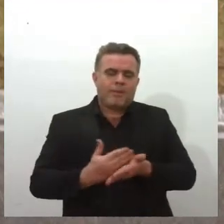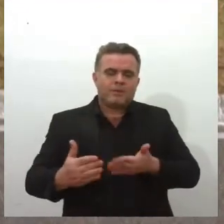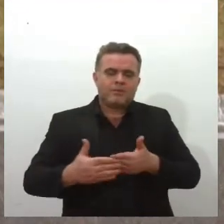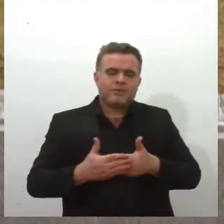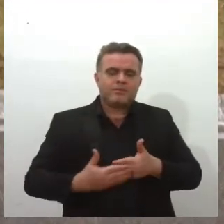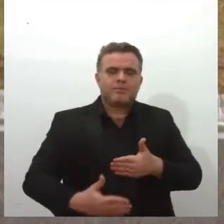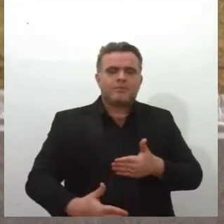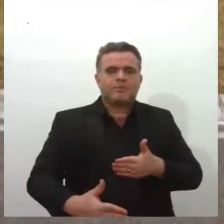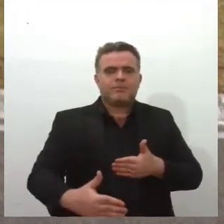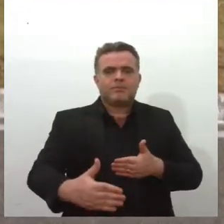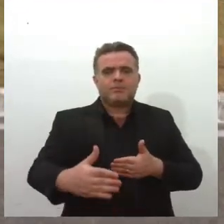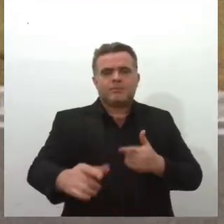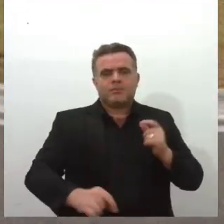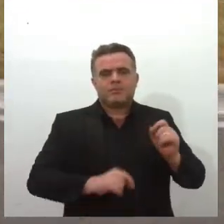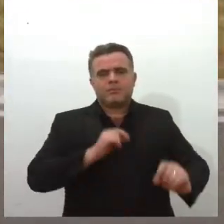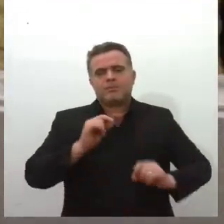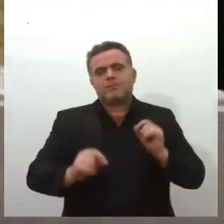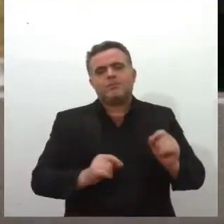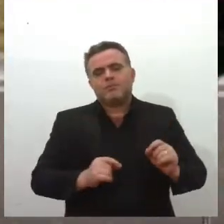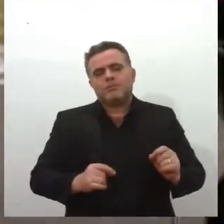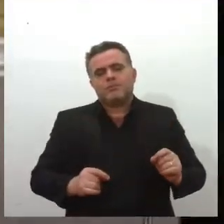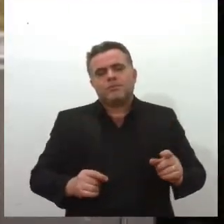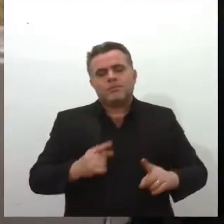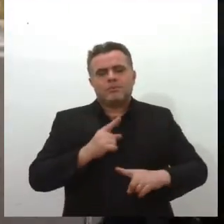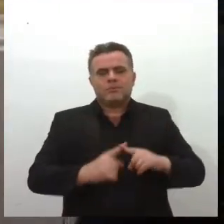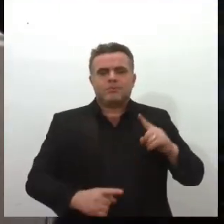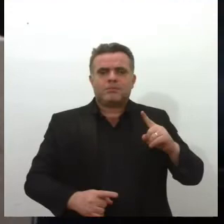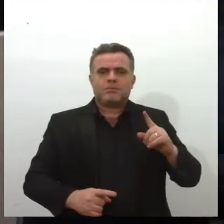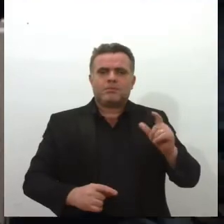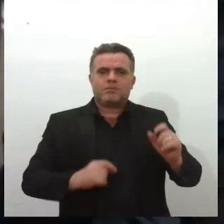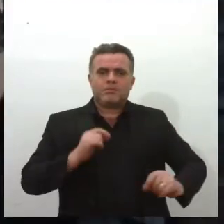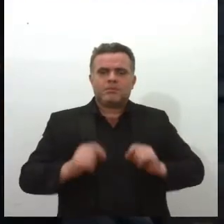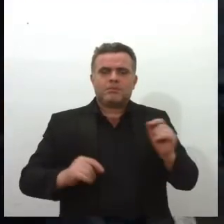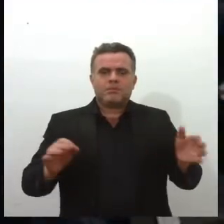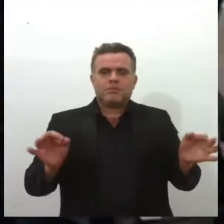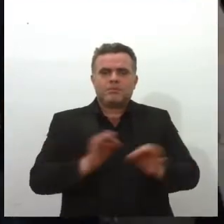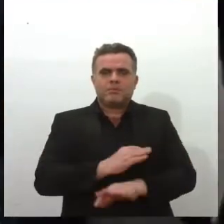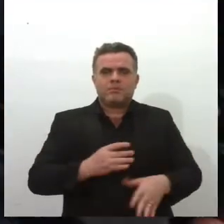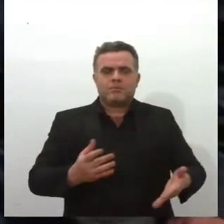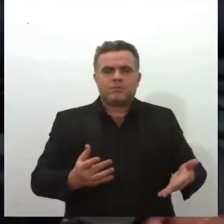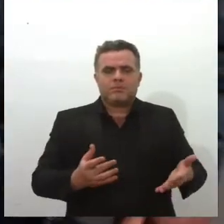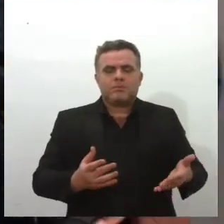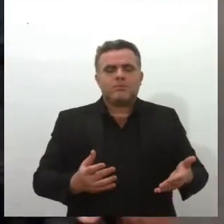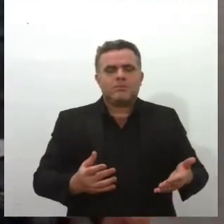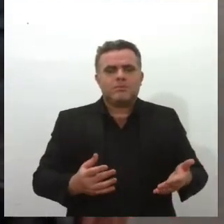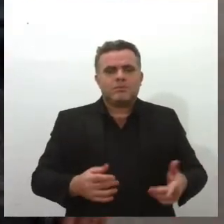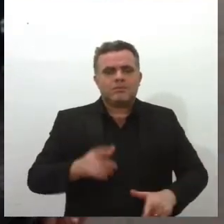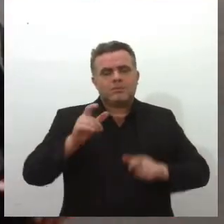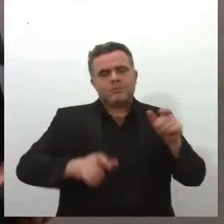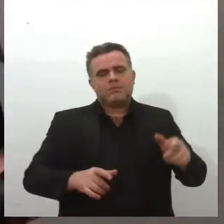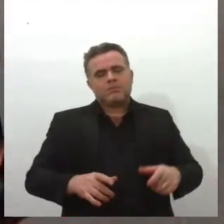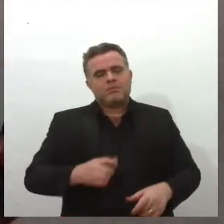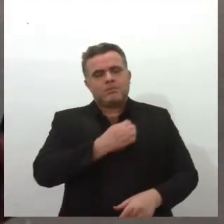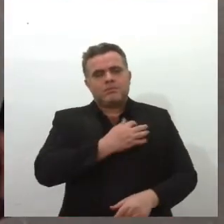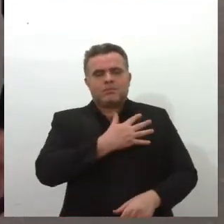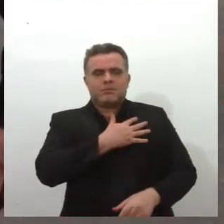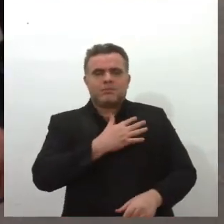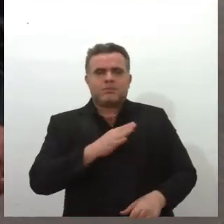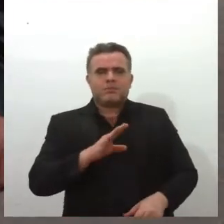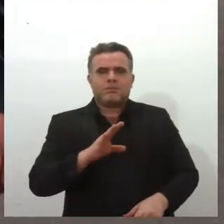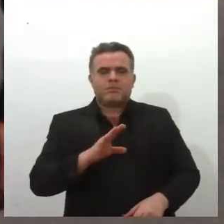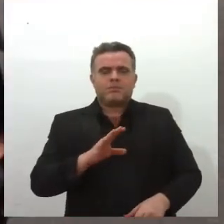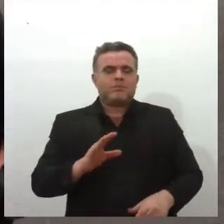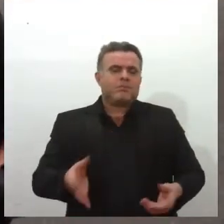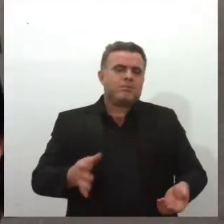dá detalhes dessa operação é o comandante do Batalhão de Polícia Rodoviária Estadual, o tenente-coronel Denis Ricardo. Coronel, as